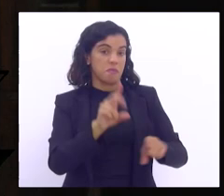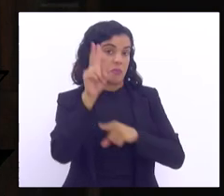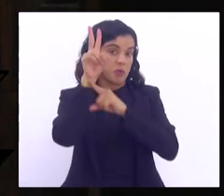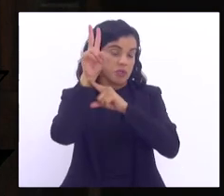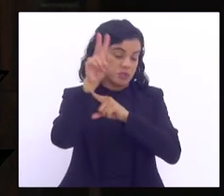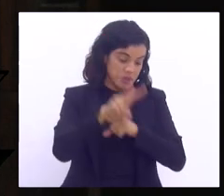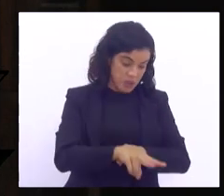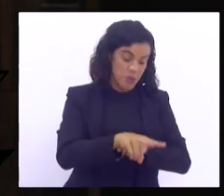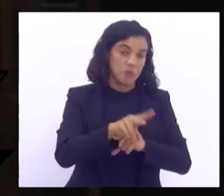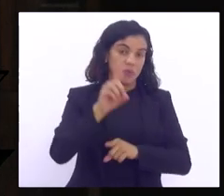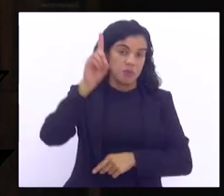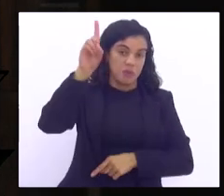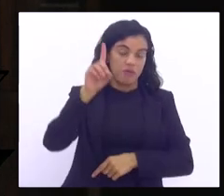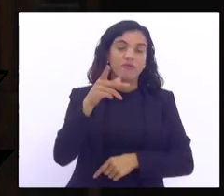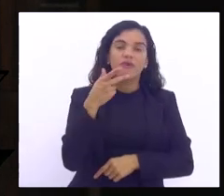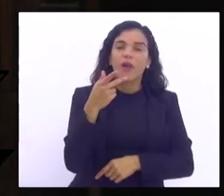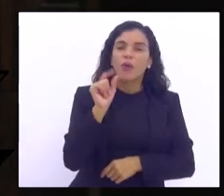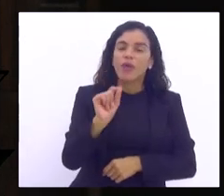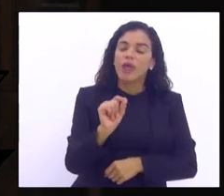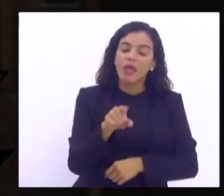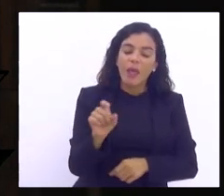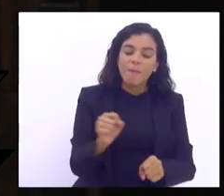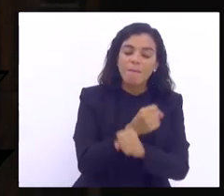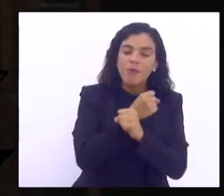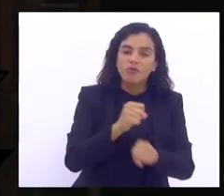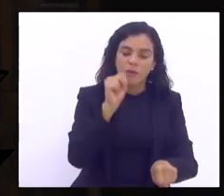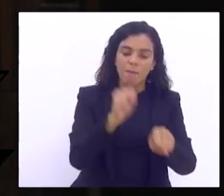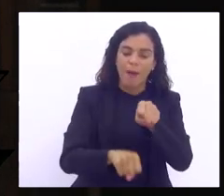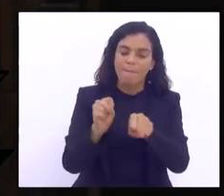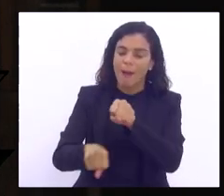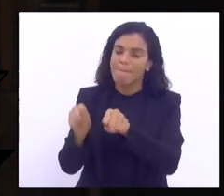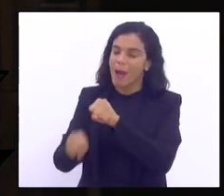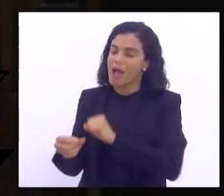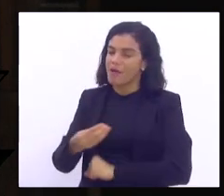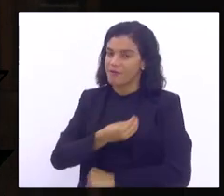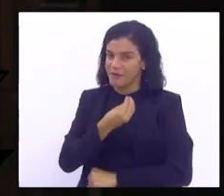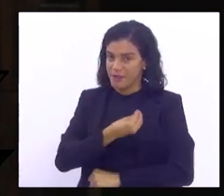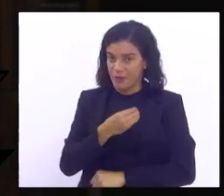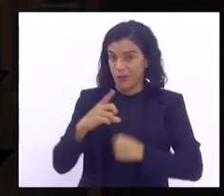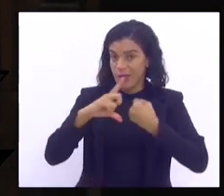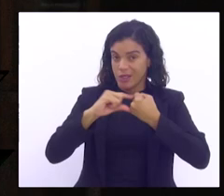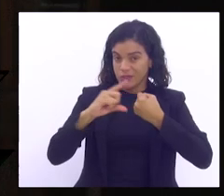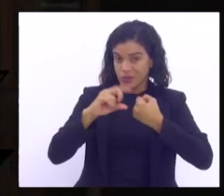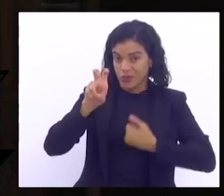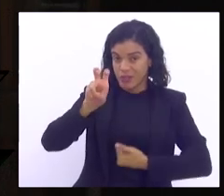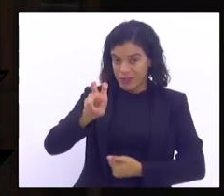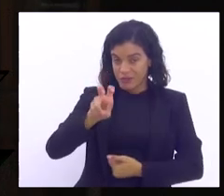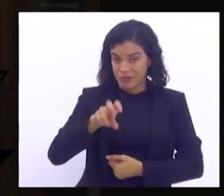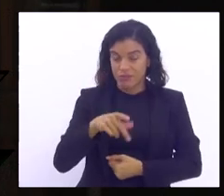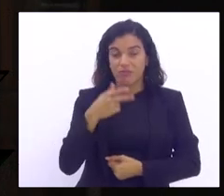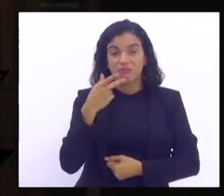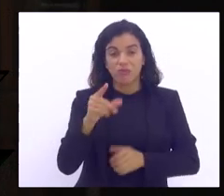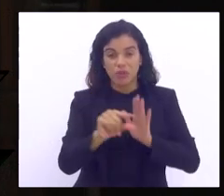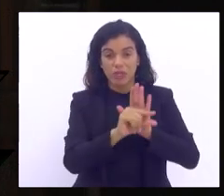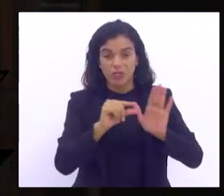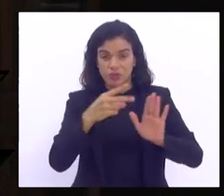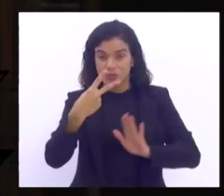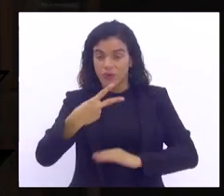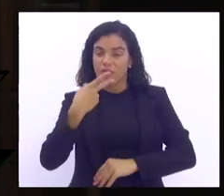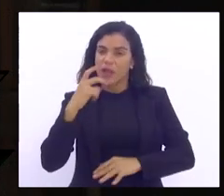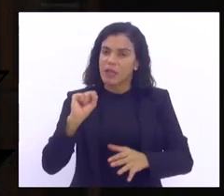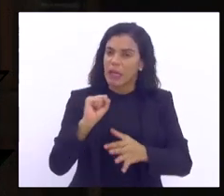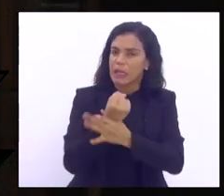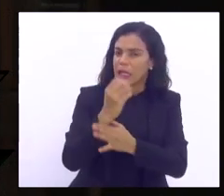já estabelece a inviolabilidade do direito à vida no artigo 5º, no título 2º, que trata dos direitos e